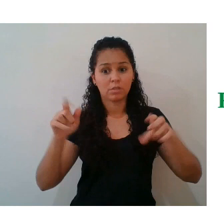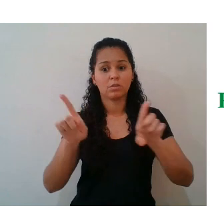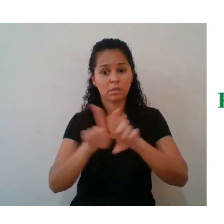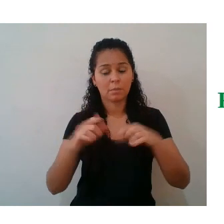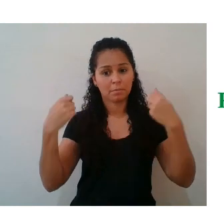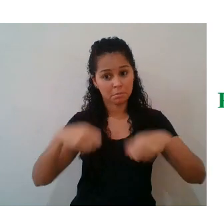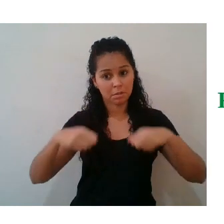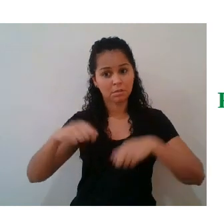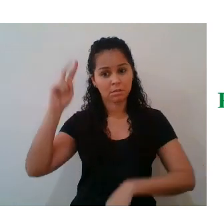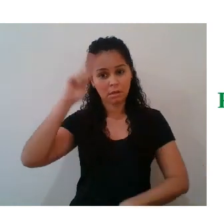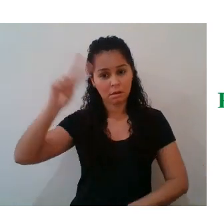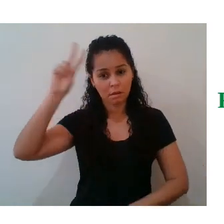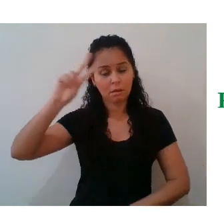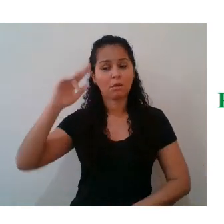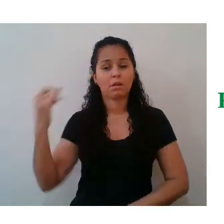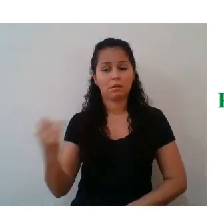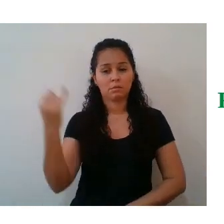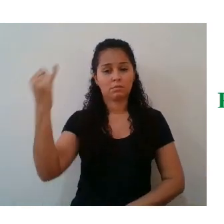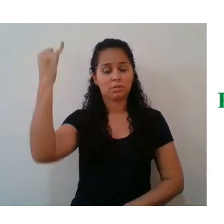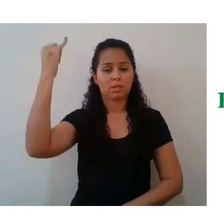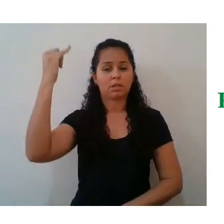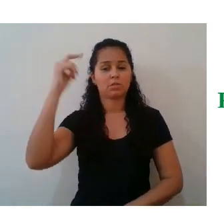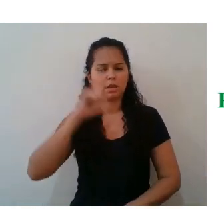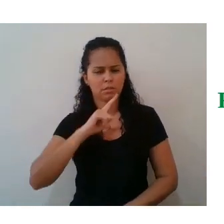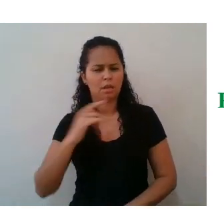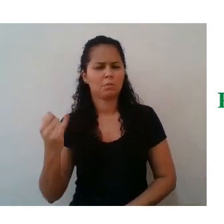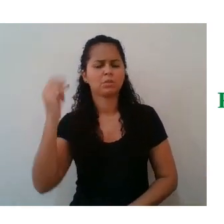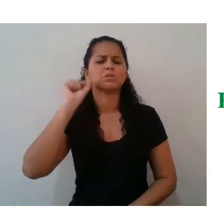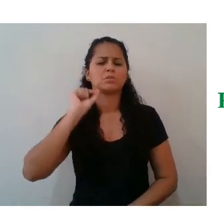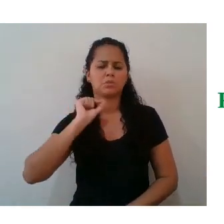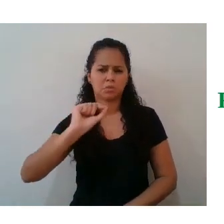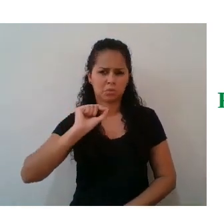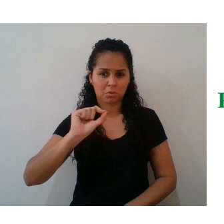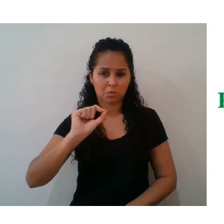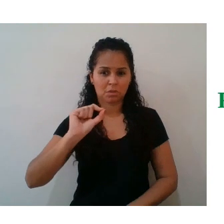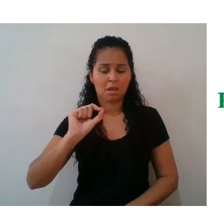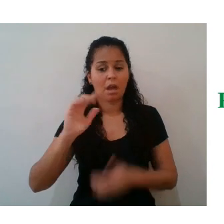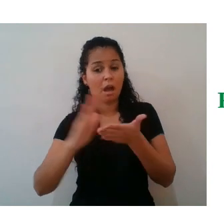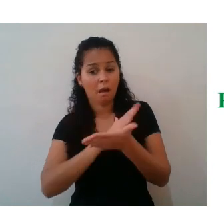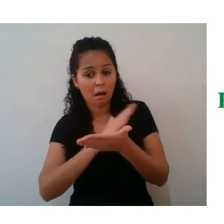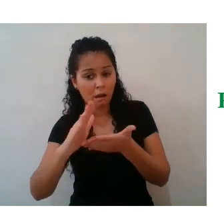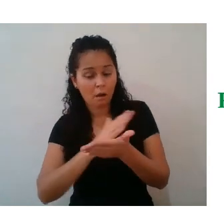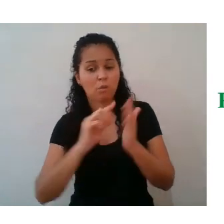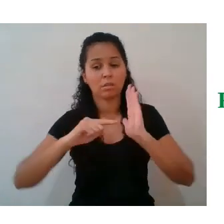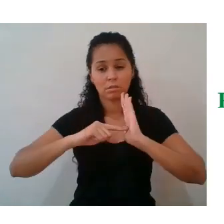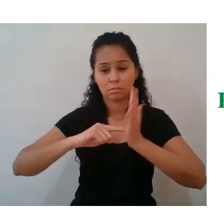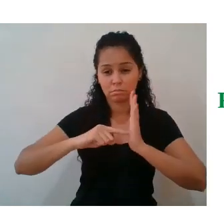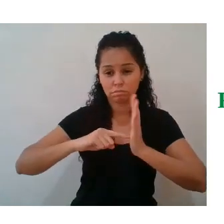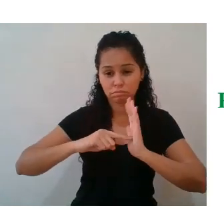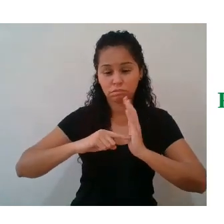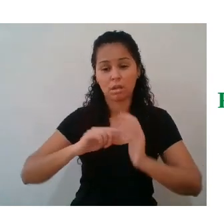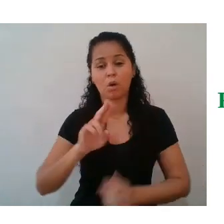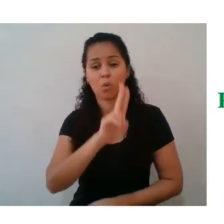muito importantes. Uma das coisas que a gente tem de muito relevante é que determinados aparelhos que